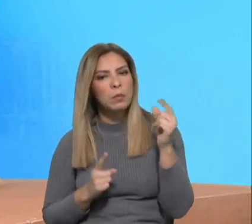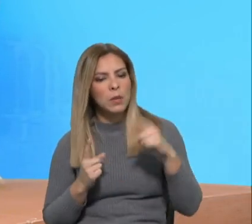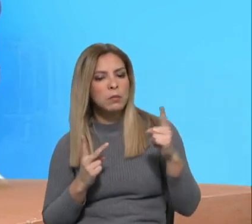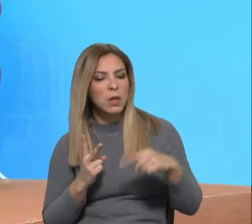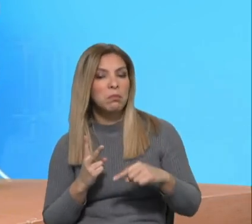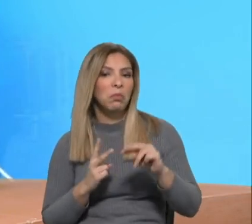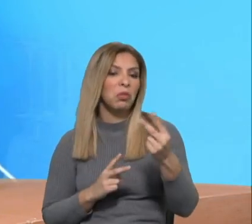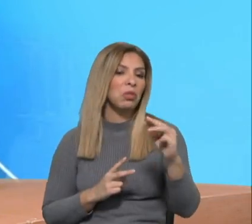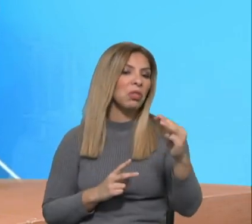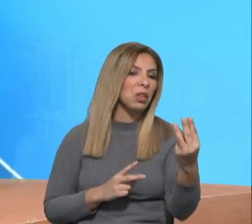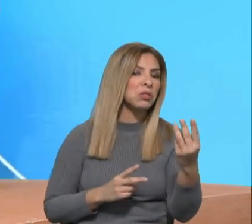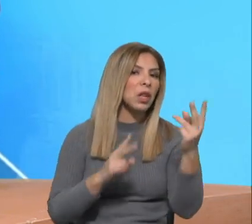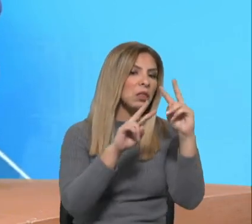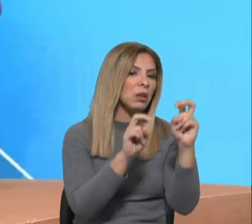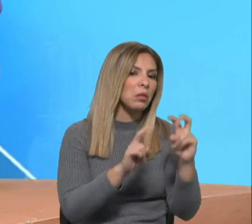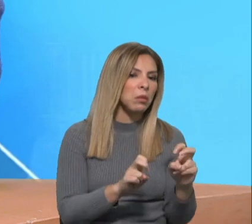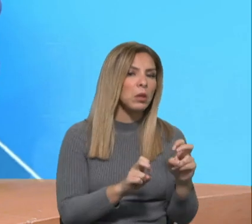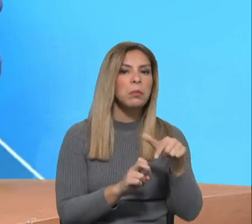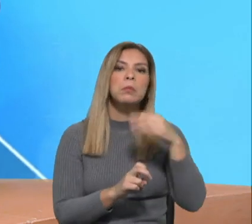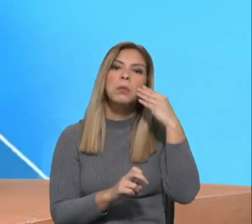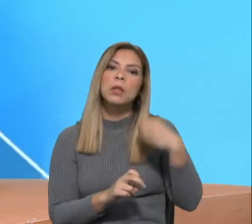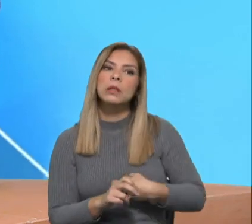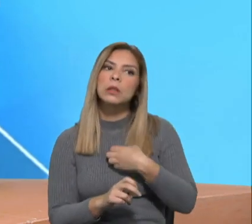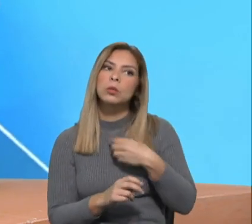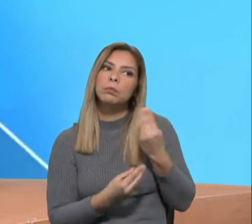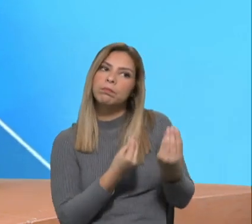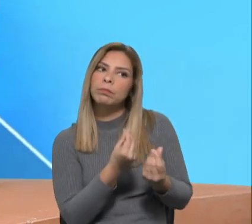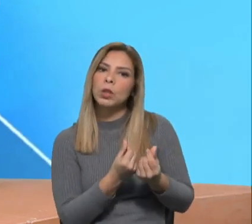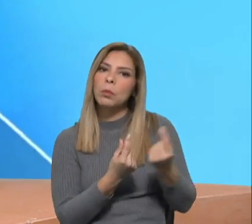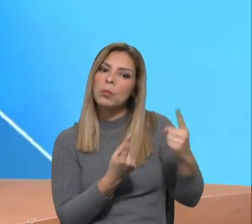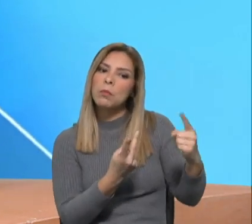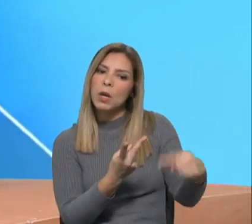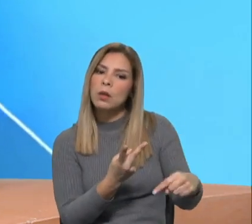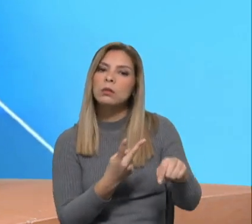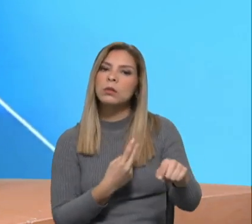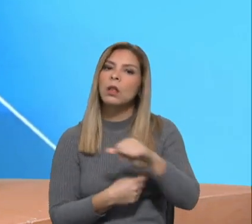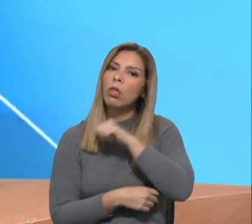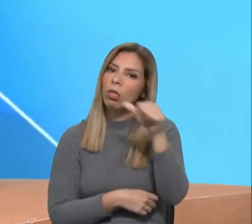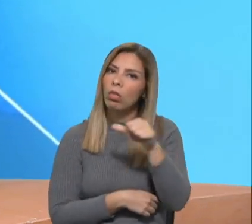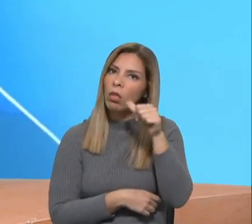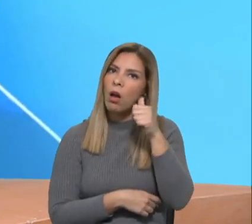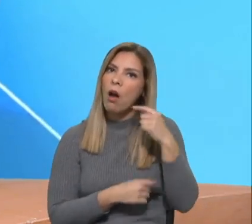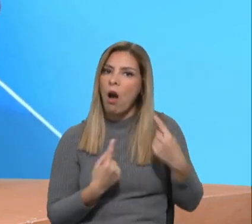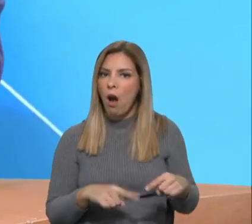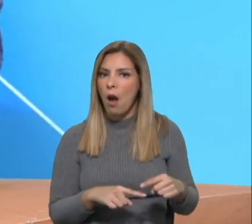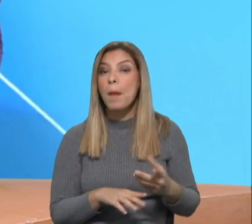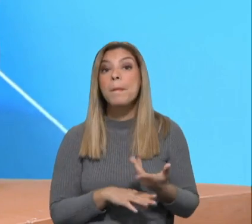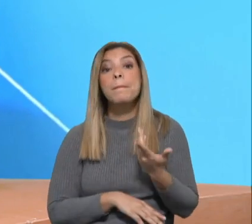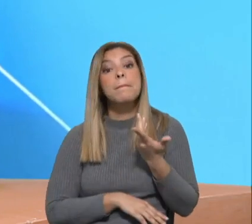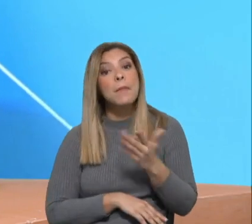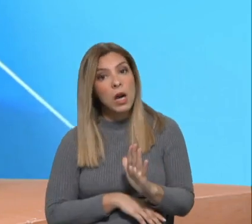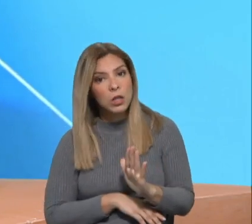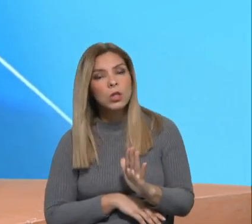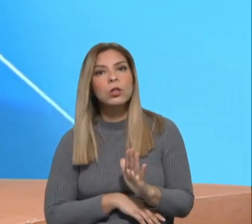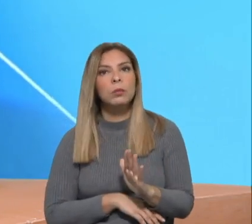nós pensarmos nos últimos dias, há 2 ou 3 assuntos que são recorrentes e que estão constantemente a fazer abertura do telejornal, mesmo que, e permitam